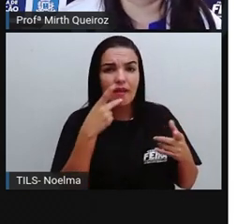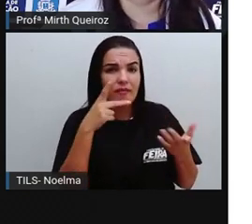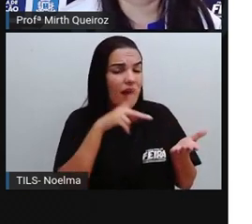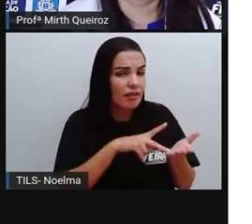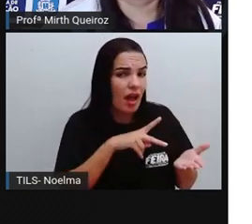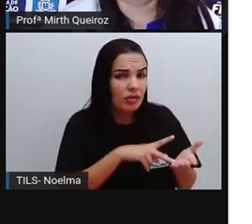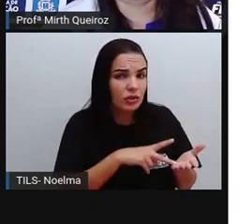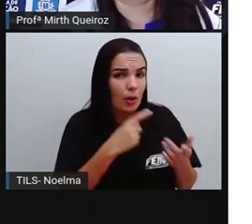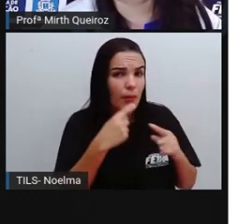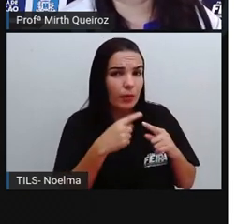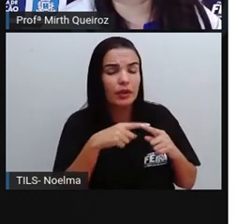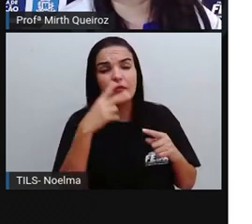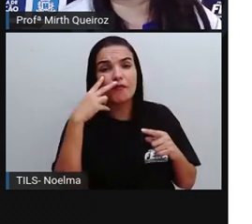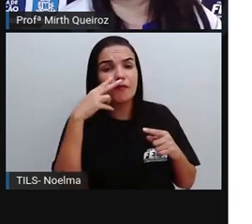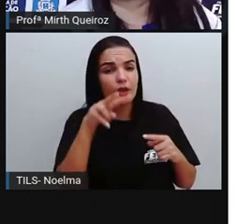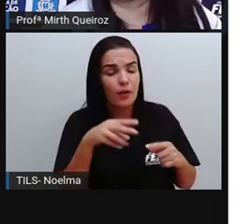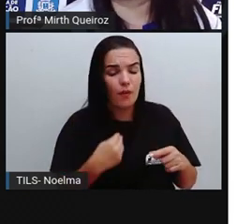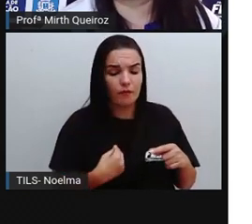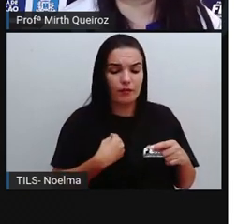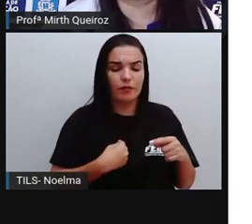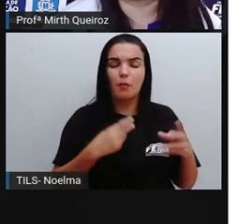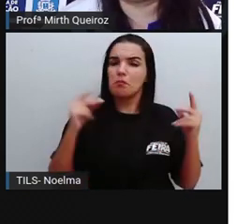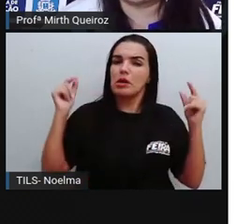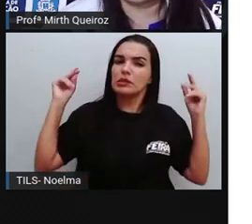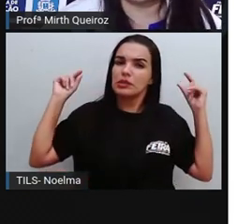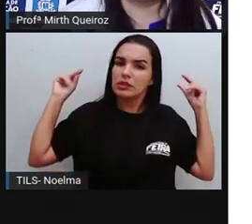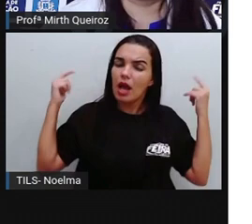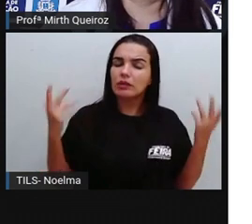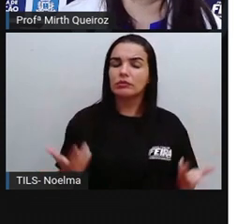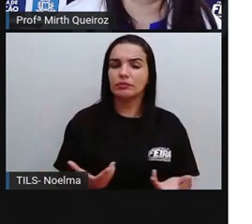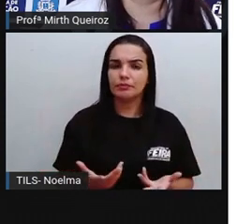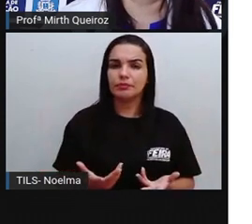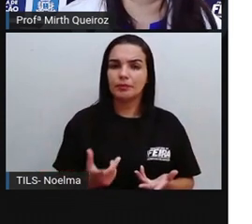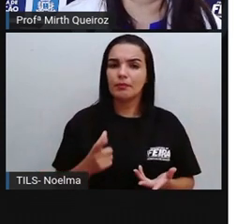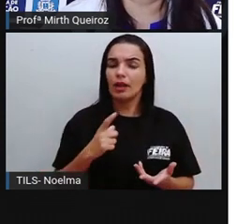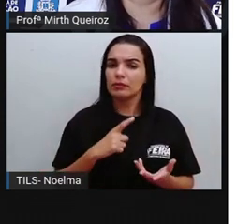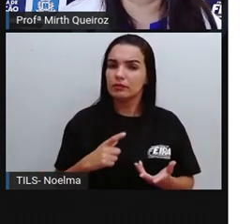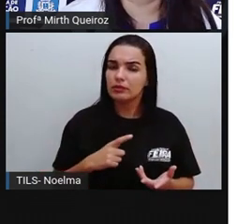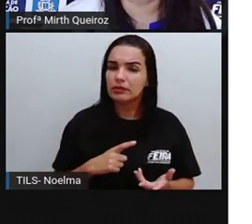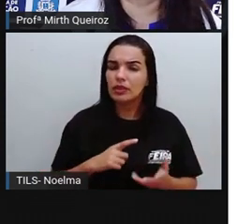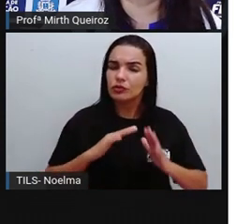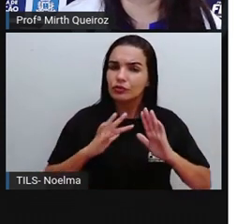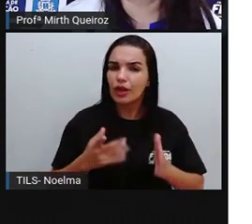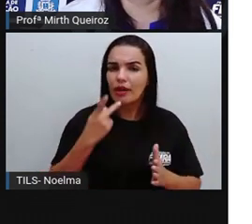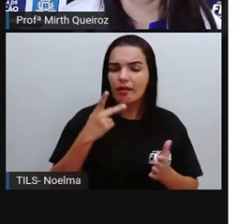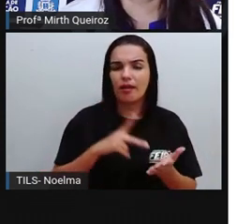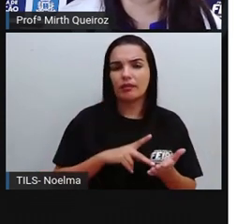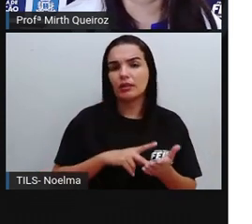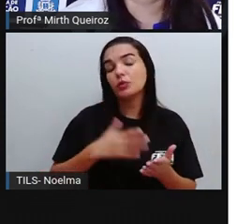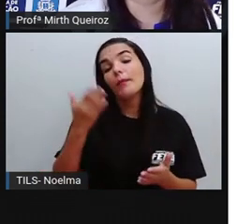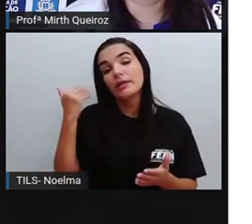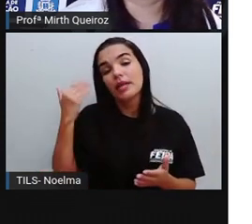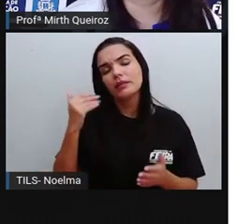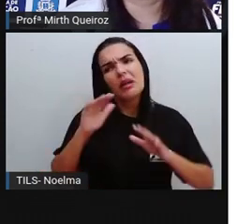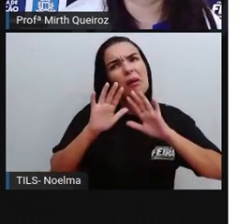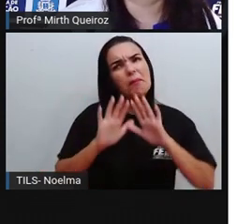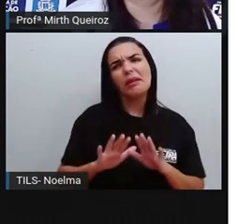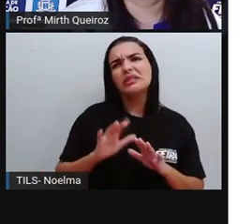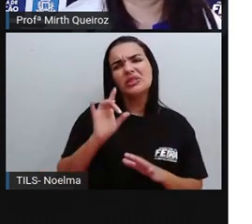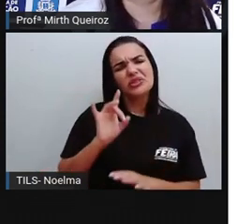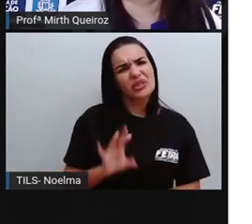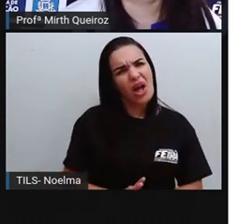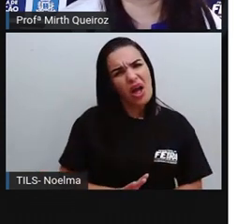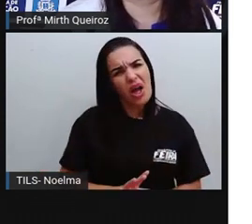café, aqui a cultura do café, todas essas obras, elas retratam uma realidade. Mas será que a gente só